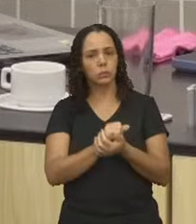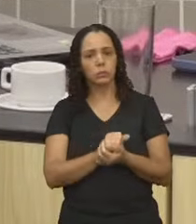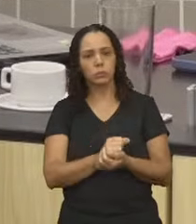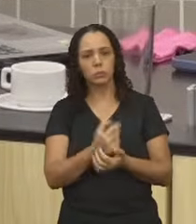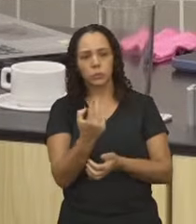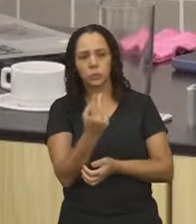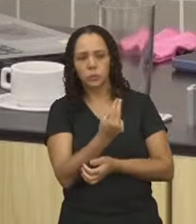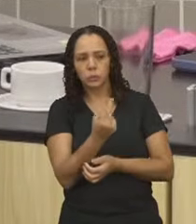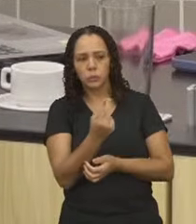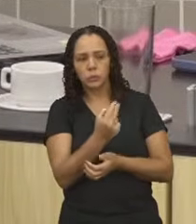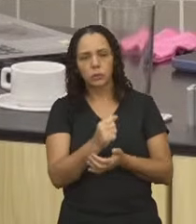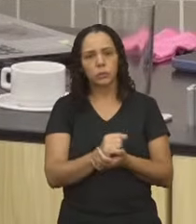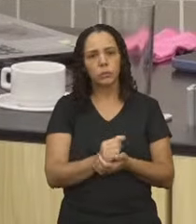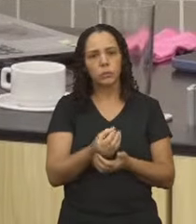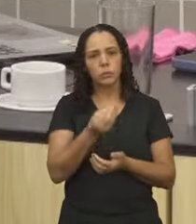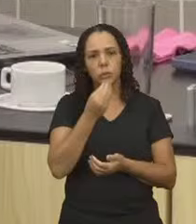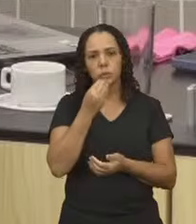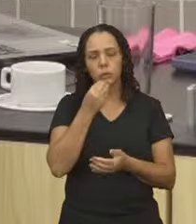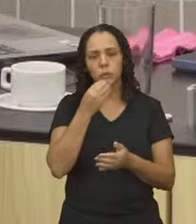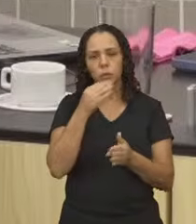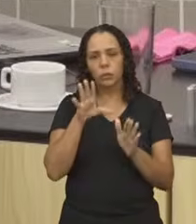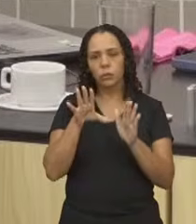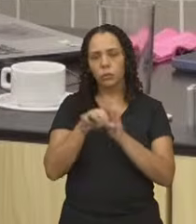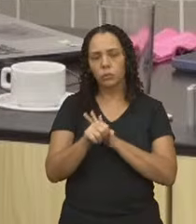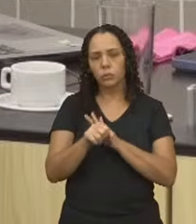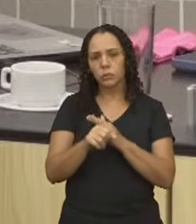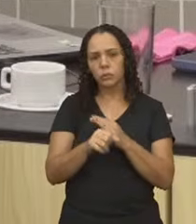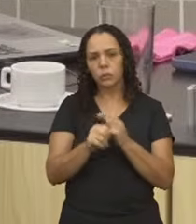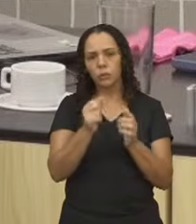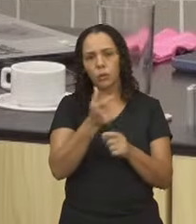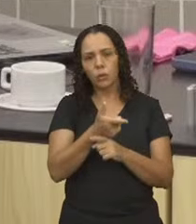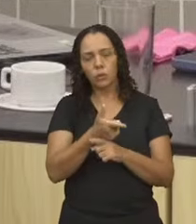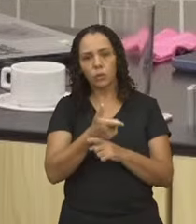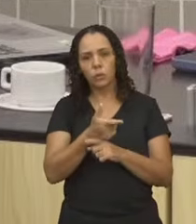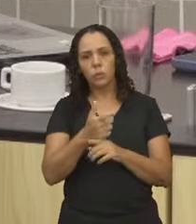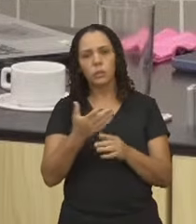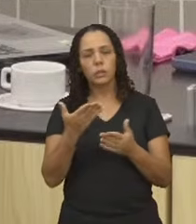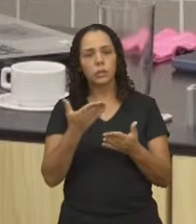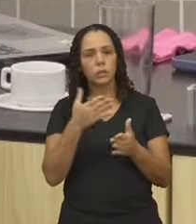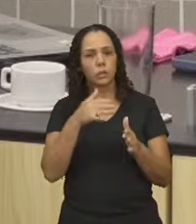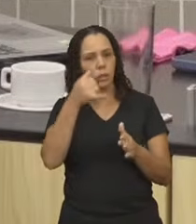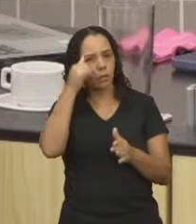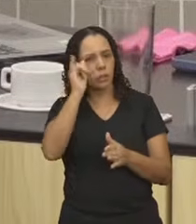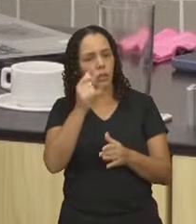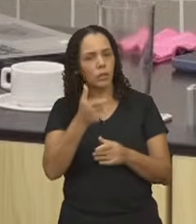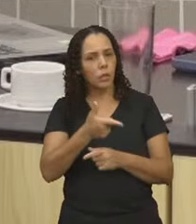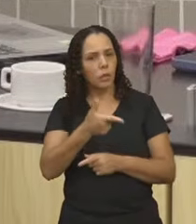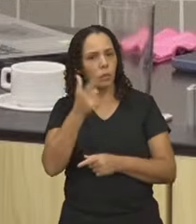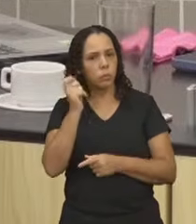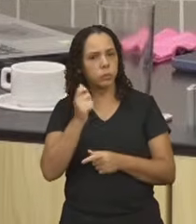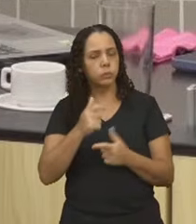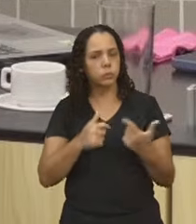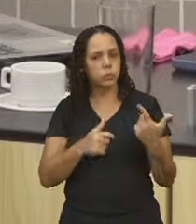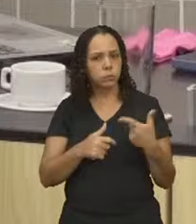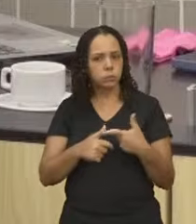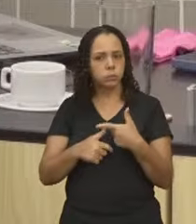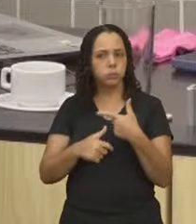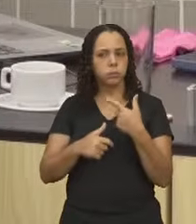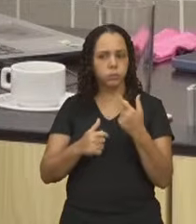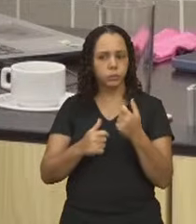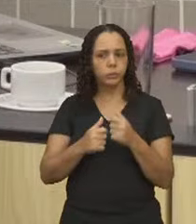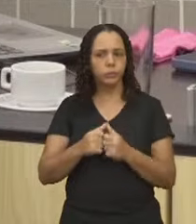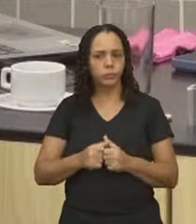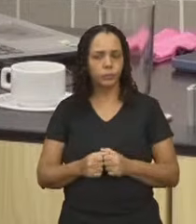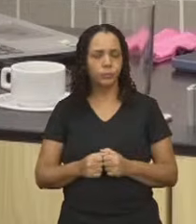Ao tentar efetuar a abordagem, foram recebidos com disparos, revidando de forma técnica e proporcional à